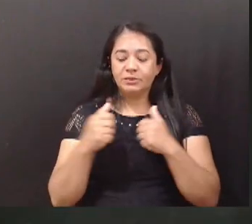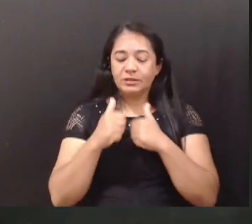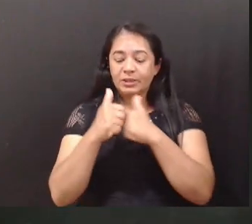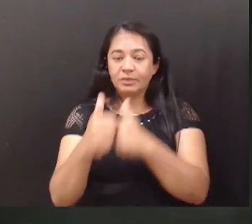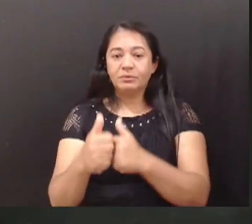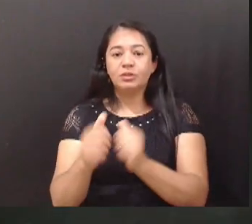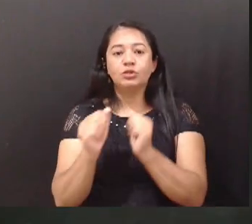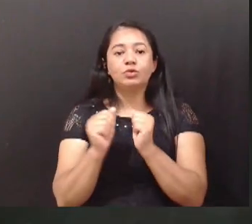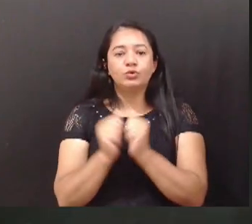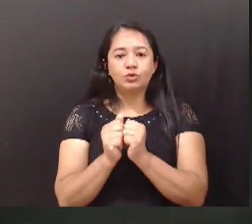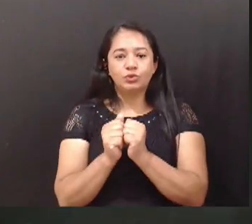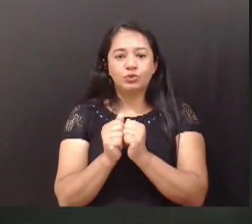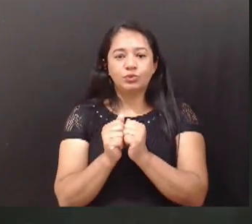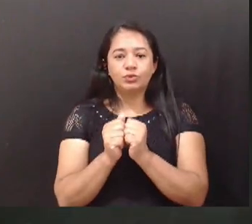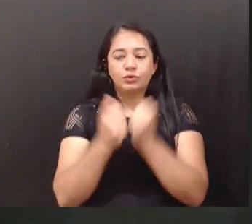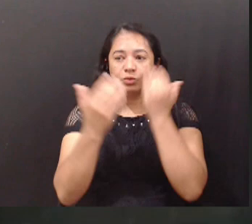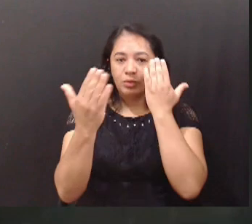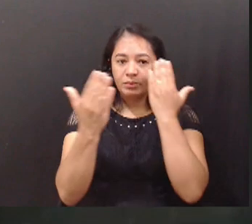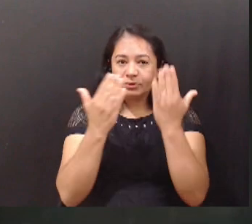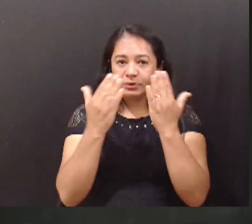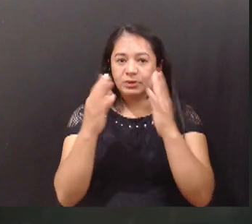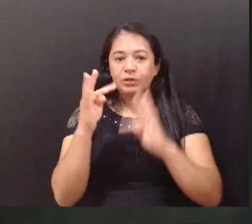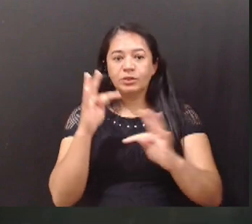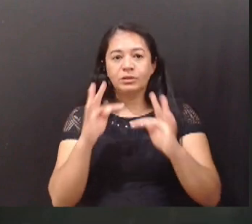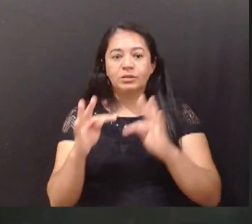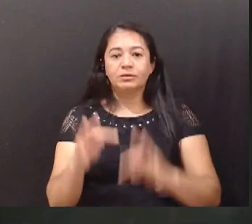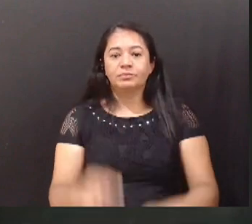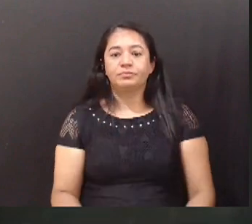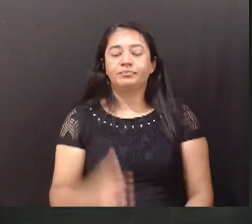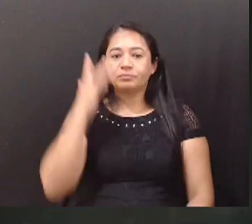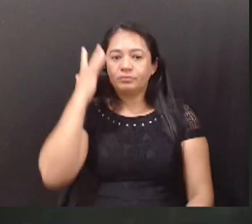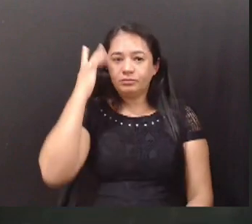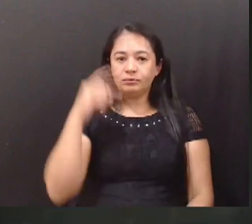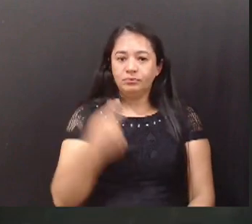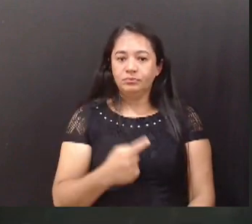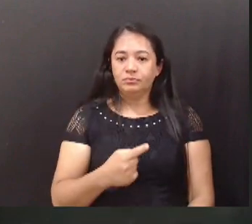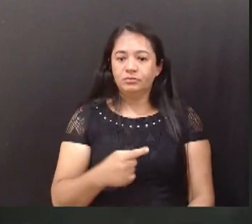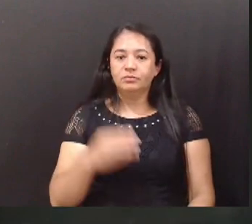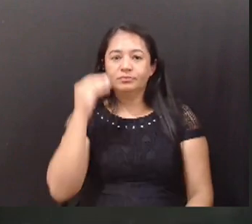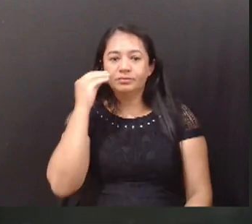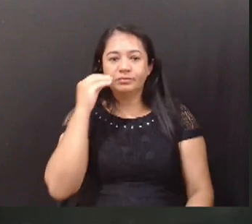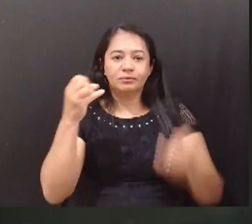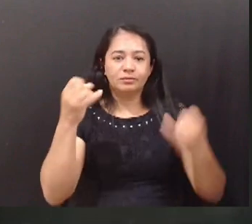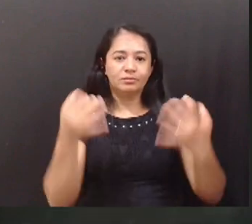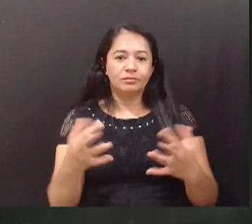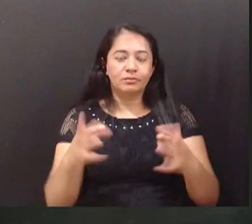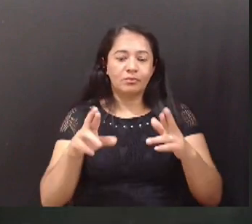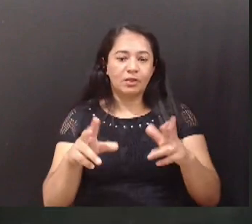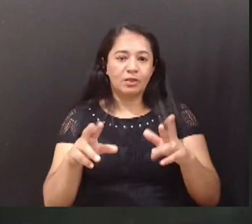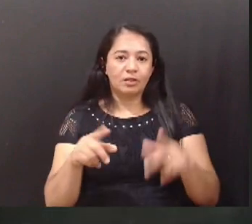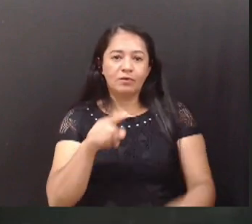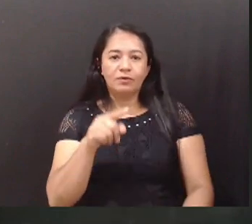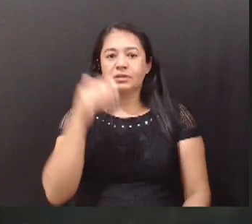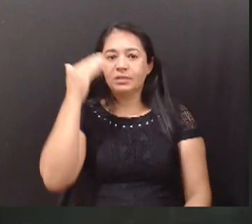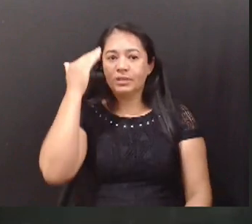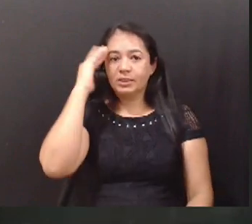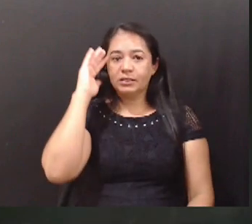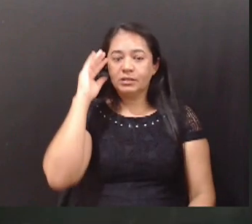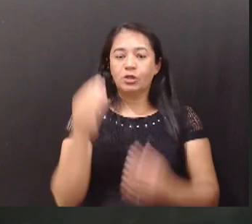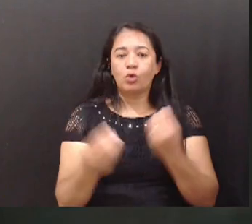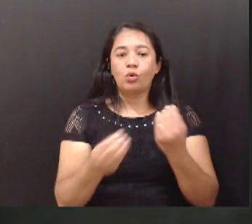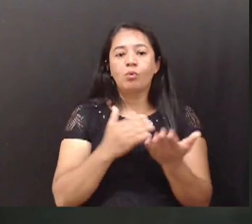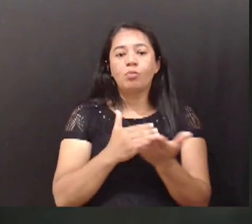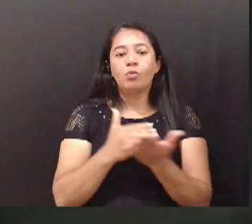a psicoterapia, né? Então, amanhã a gente tenta esclarecer aí essas diferenças para você entender por onde começar e o que